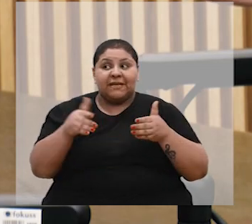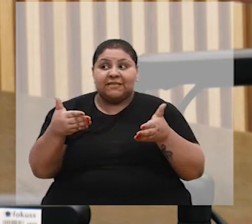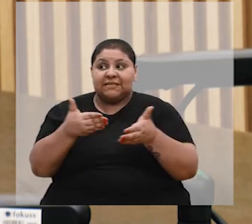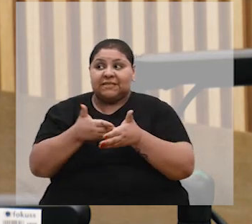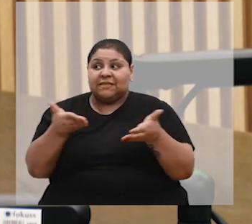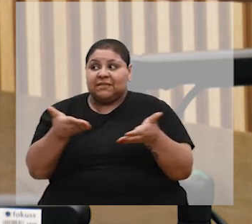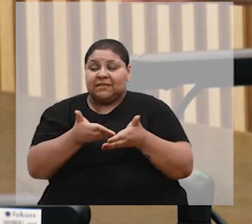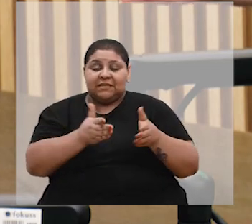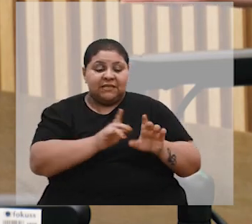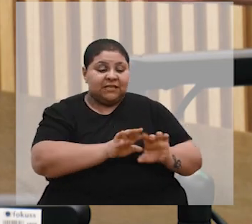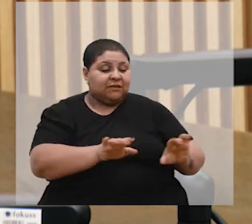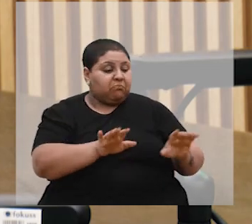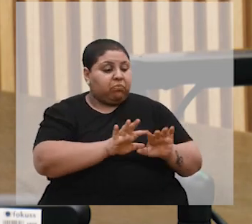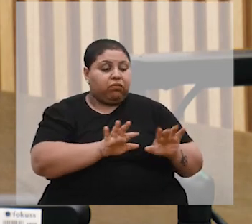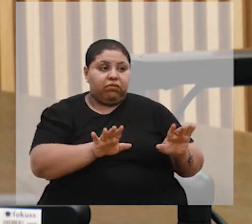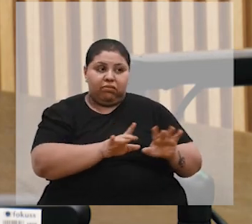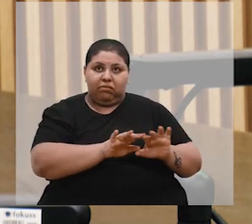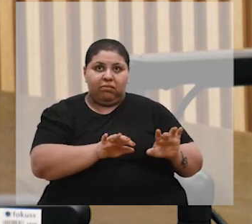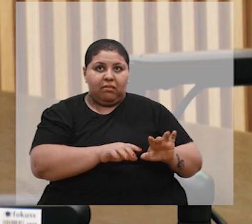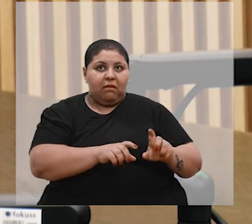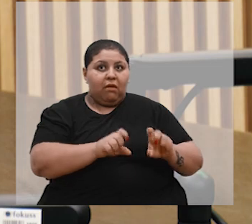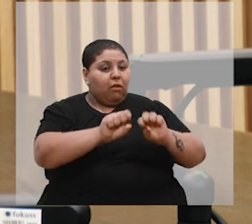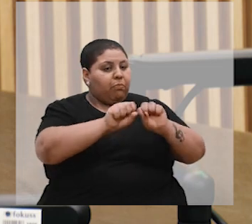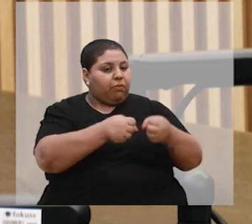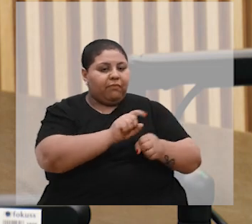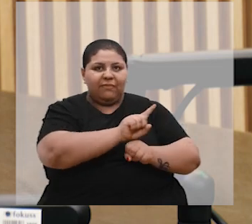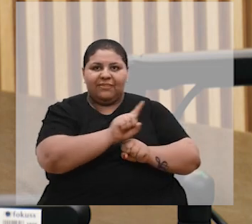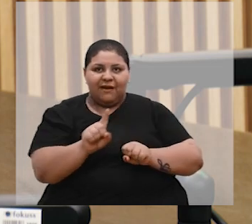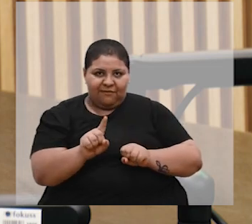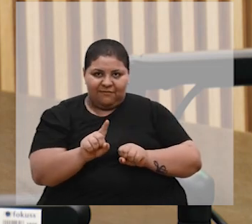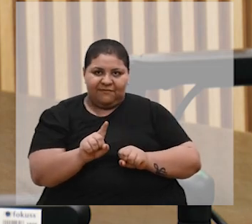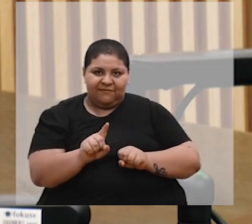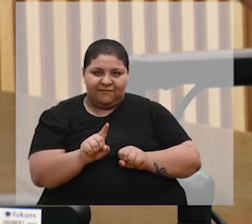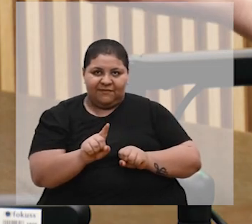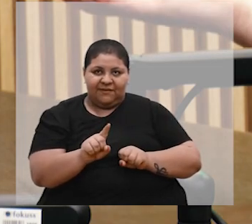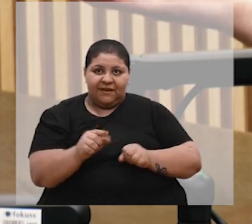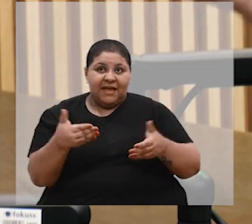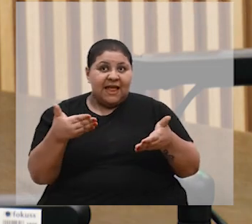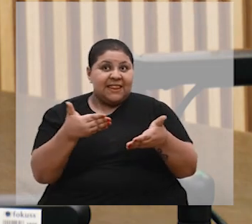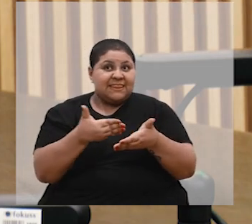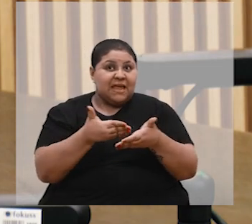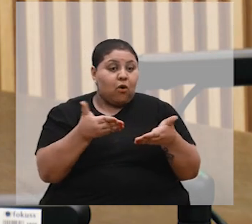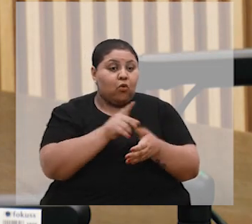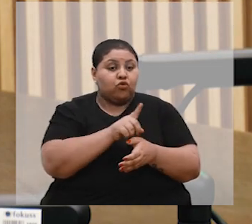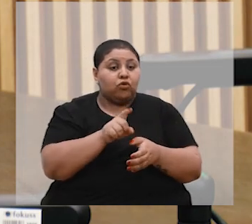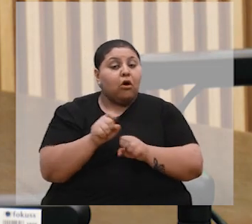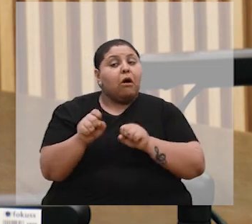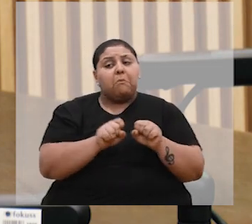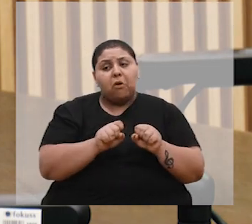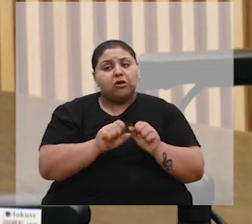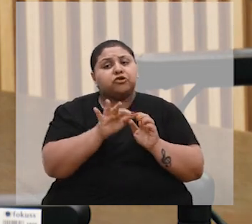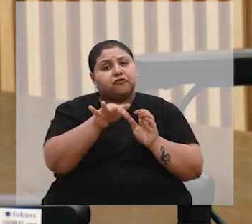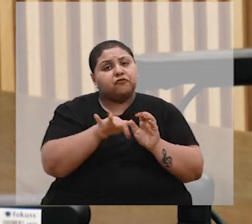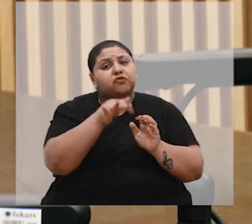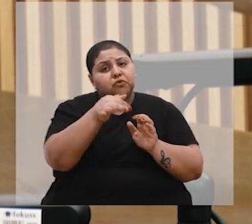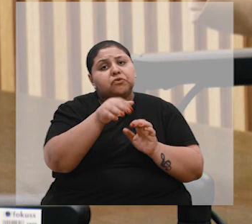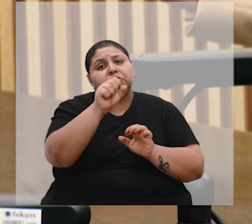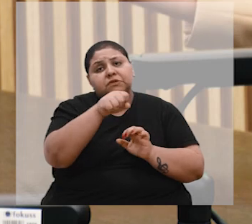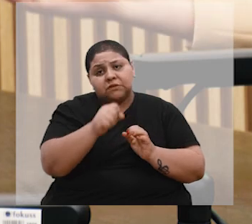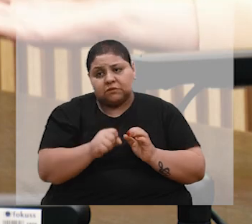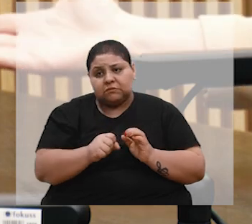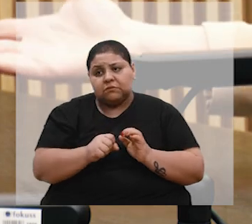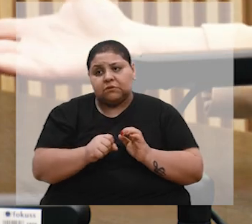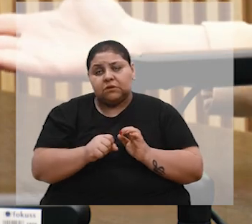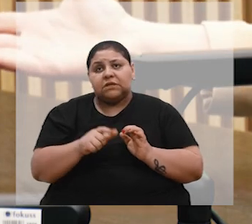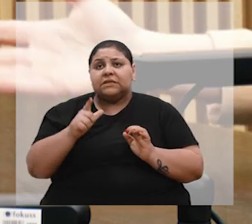hoje a urna não foi corrompida. E foi muito bem colocado nos episódios anteriores. Até hoje ela não foi. Pode ser que venha a ser? Pode ser, porque a todo momento